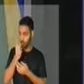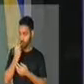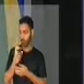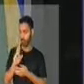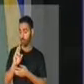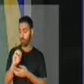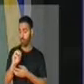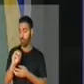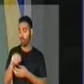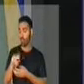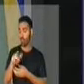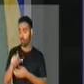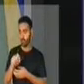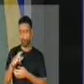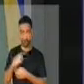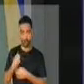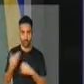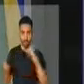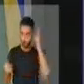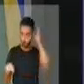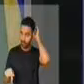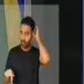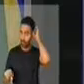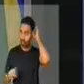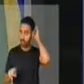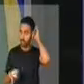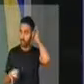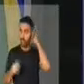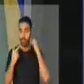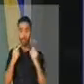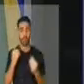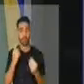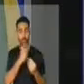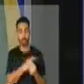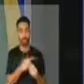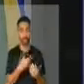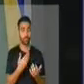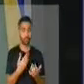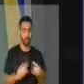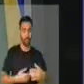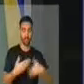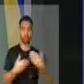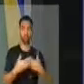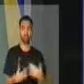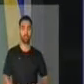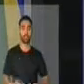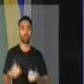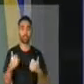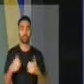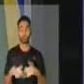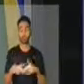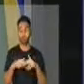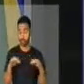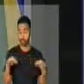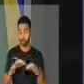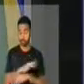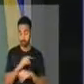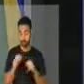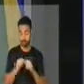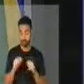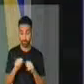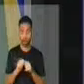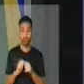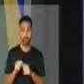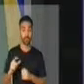que também se faz presente nesta comissão geral, para avançar nesse assunto. E o procedimento, tão logo realizado, já